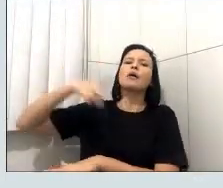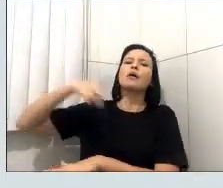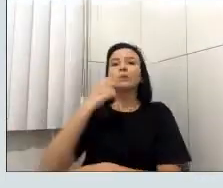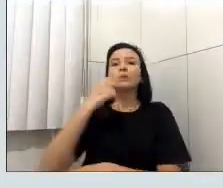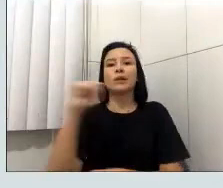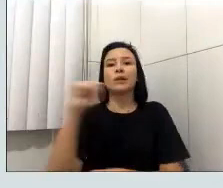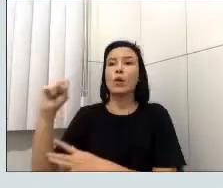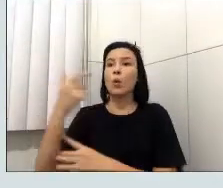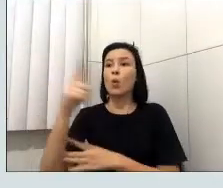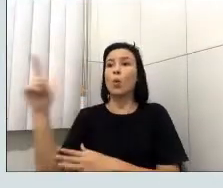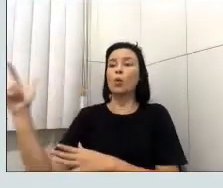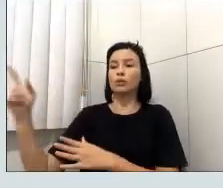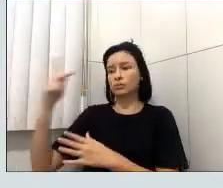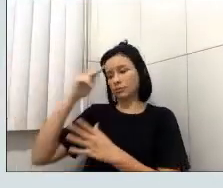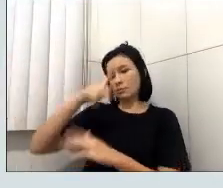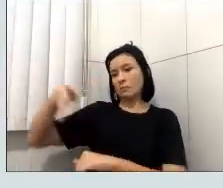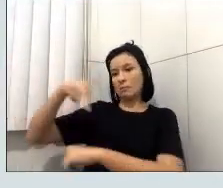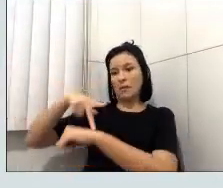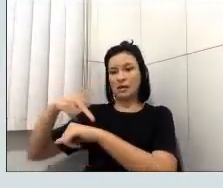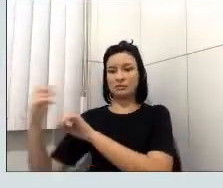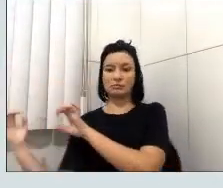outros exploradores, outros